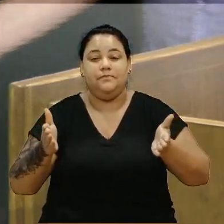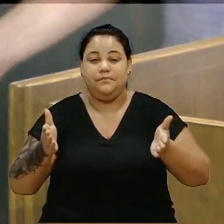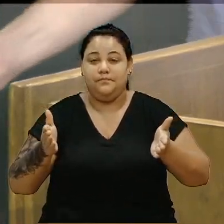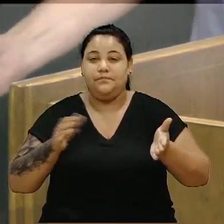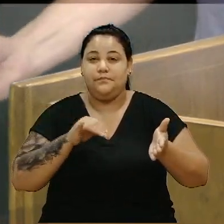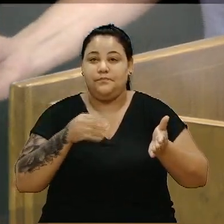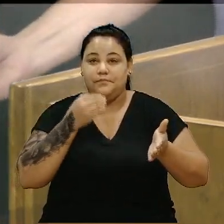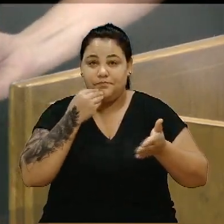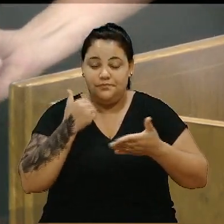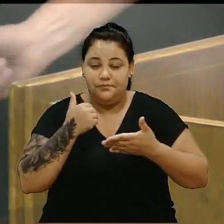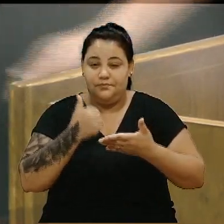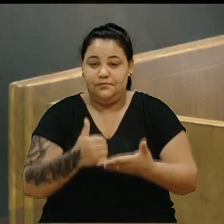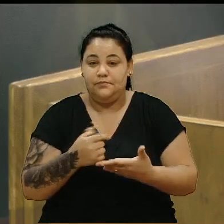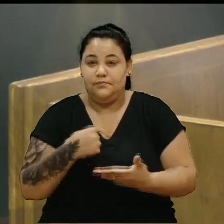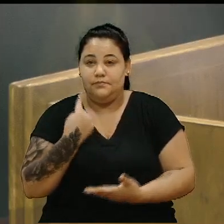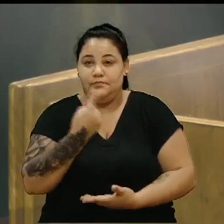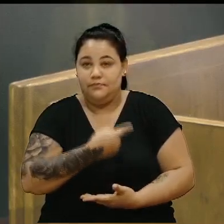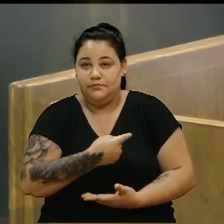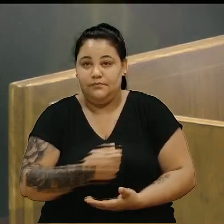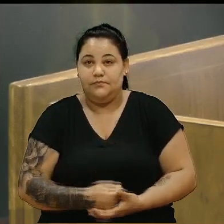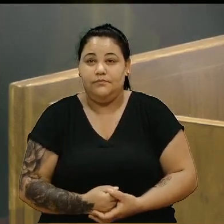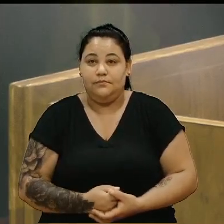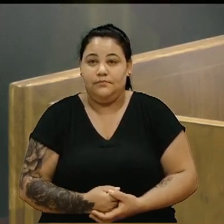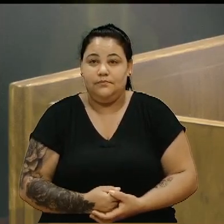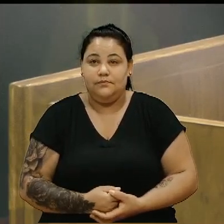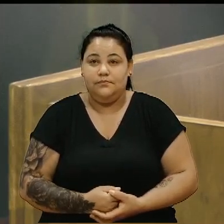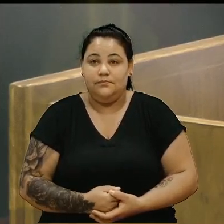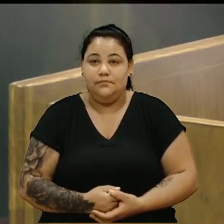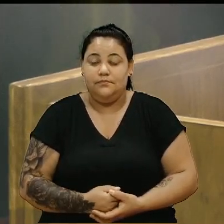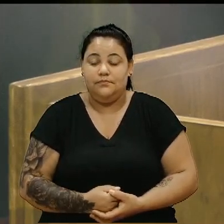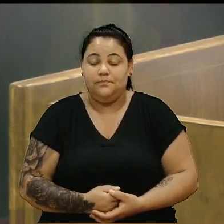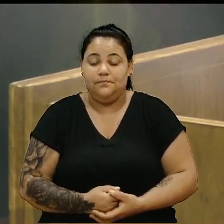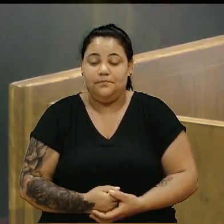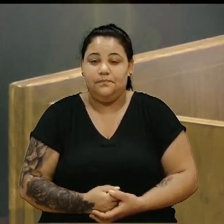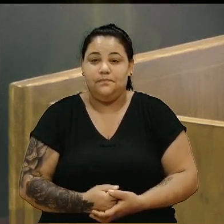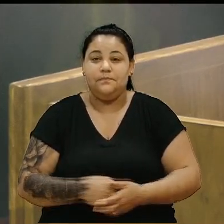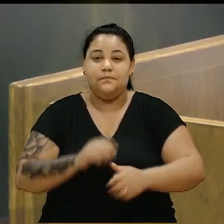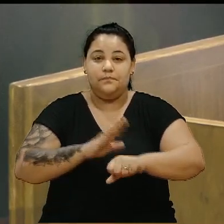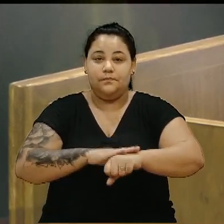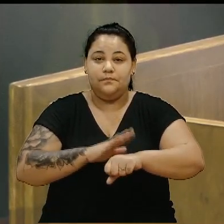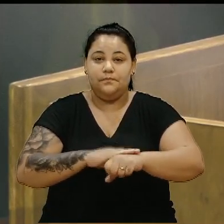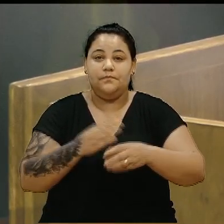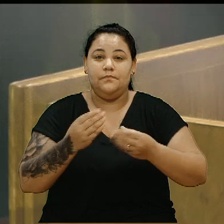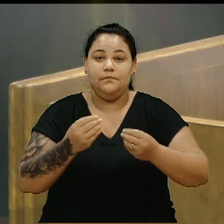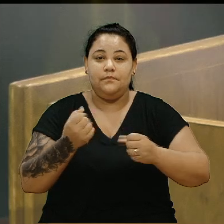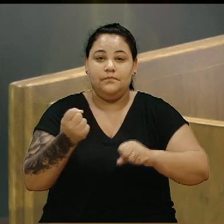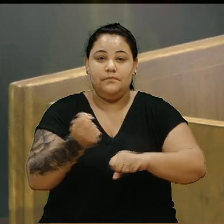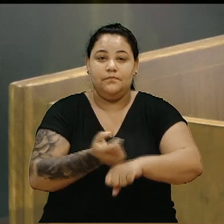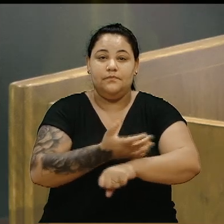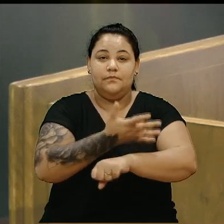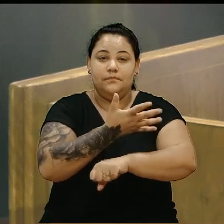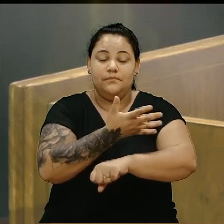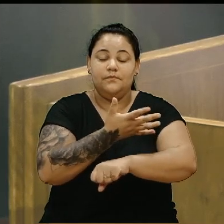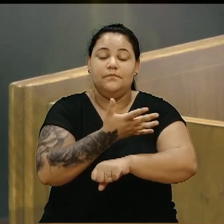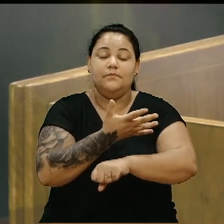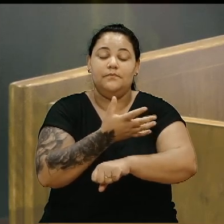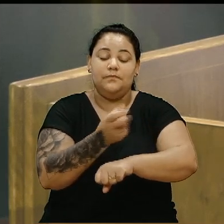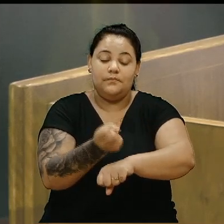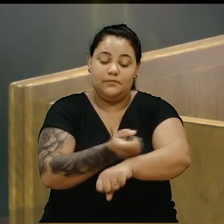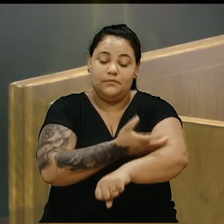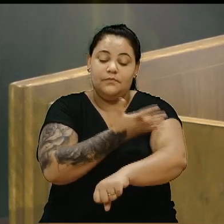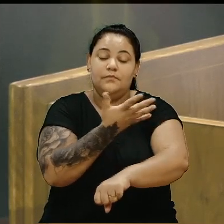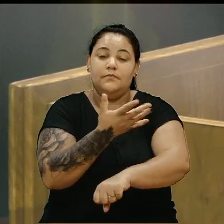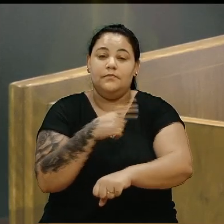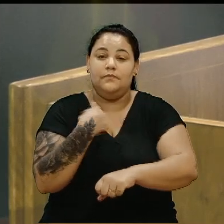apoiando. E é um momento, assim, eu vou dizer, muito emocionante para nós, familiares de